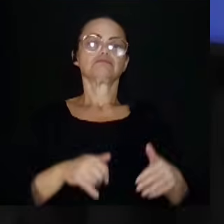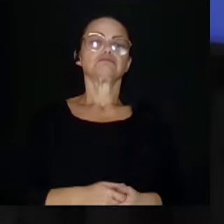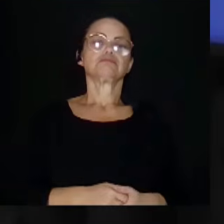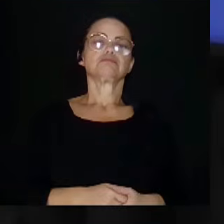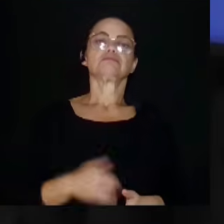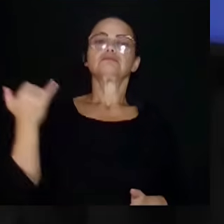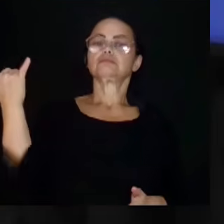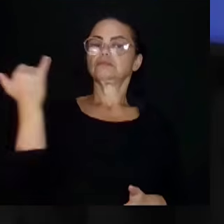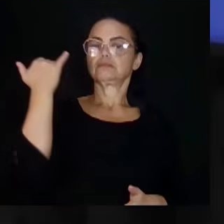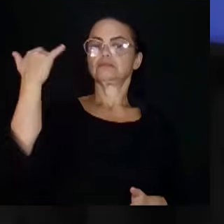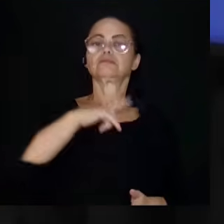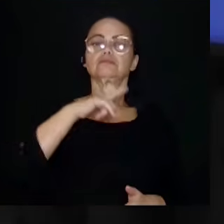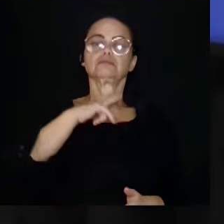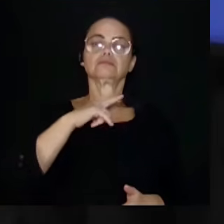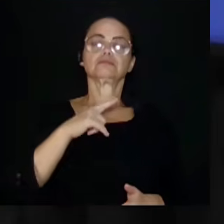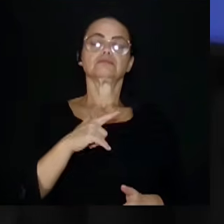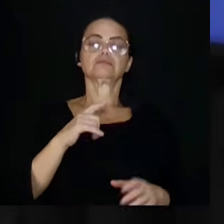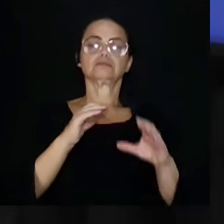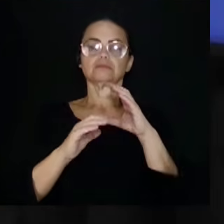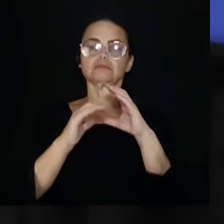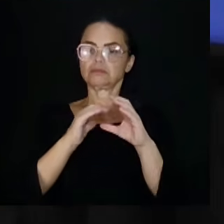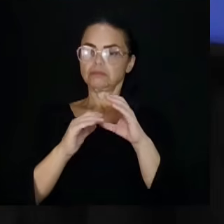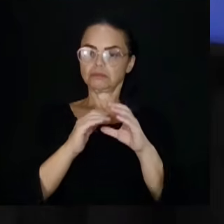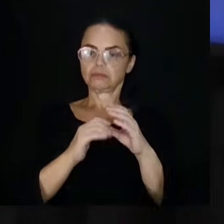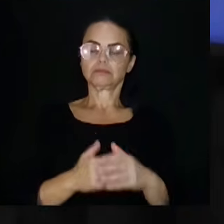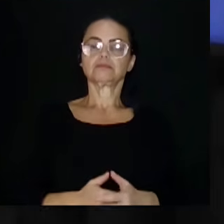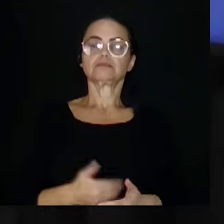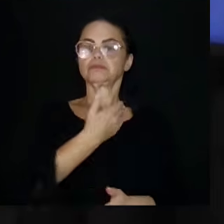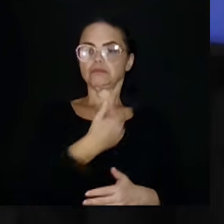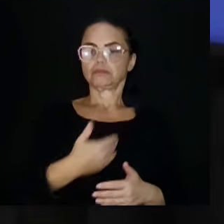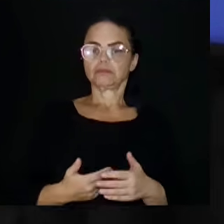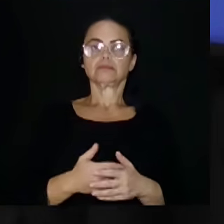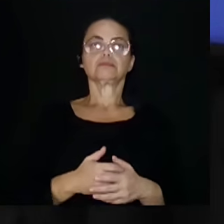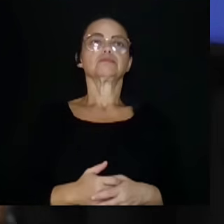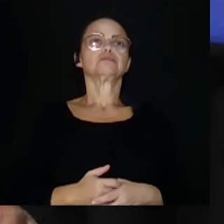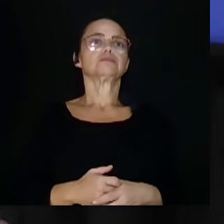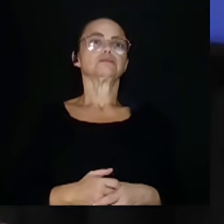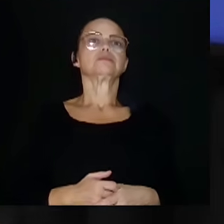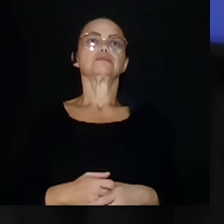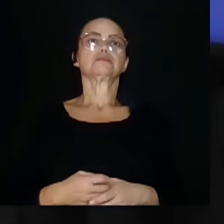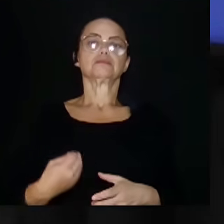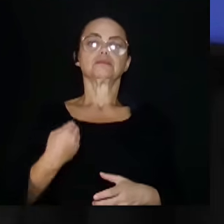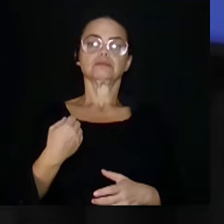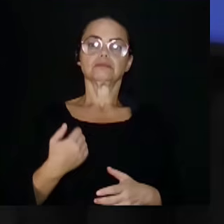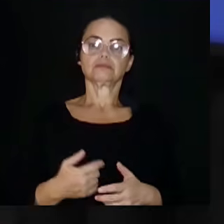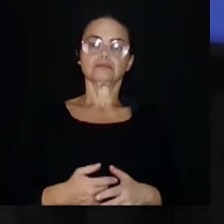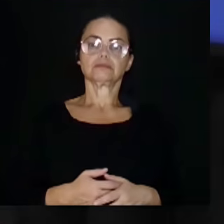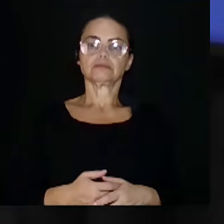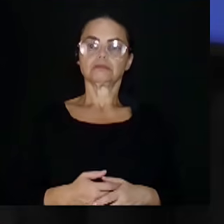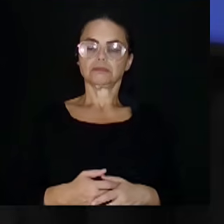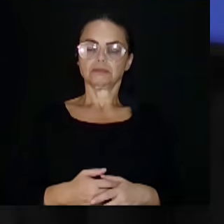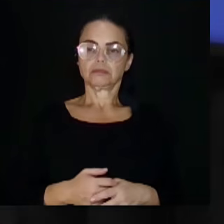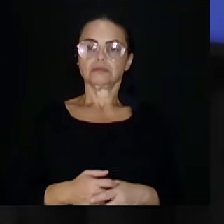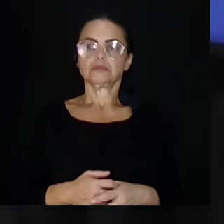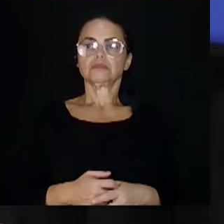tem o concurso público, né, para que a gente ocupe esses espaços. Mas voltando ao seu trabalho,